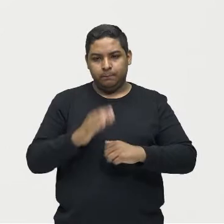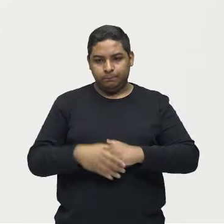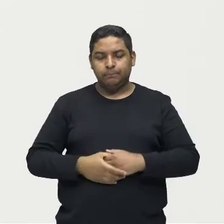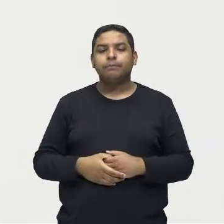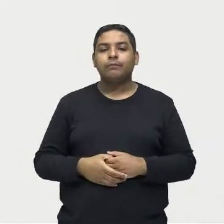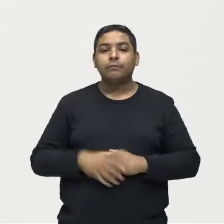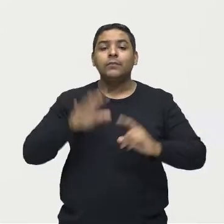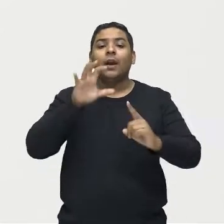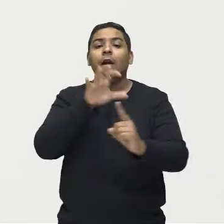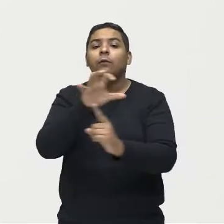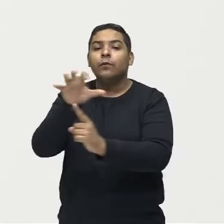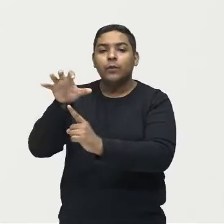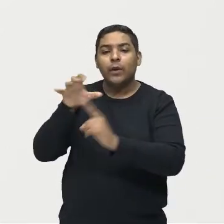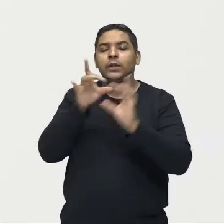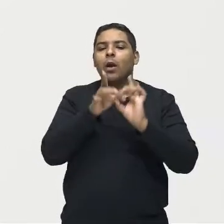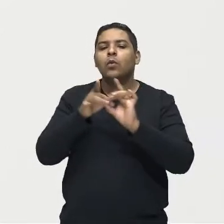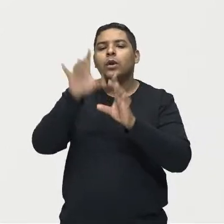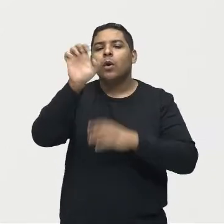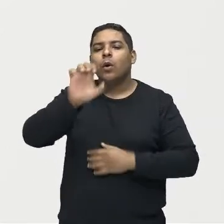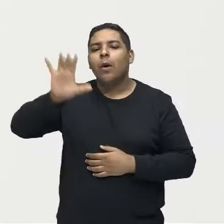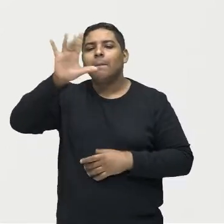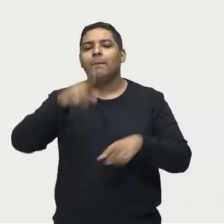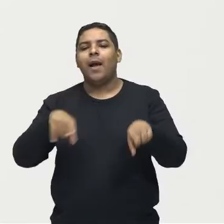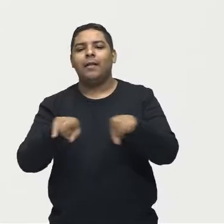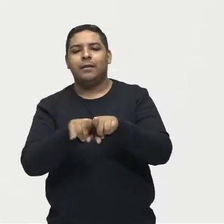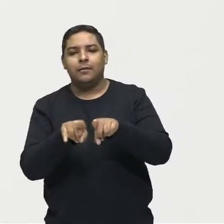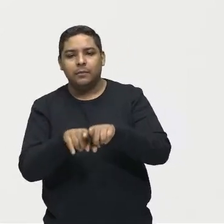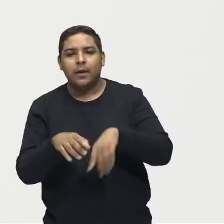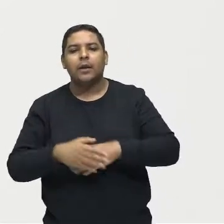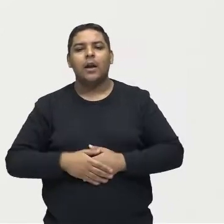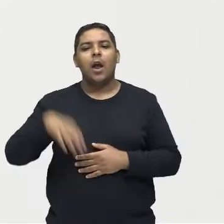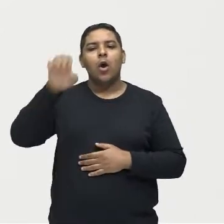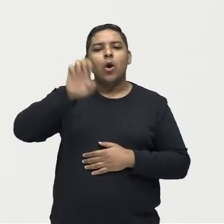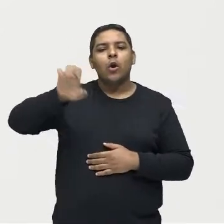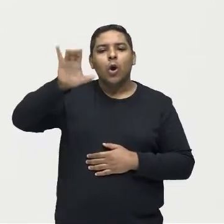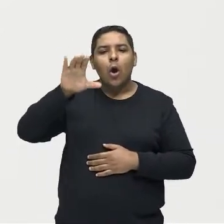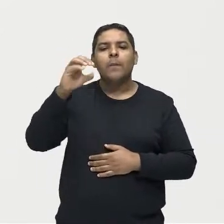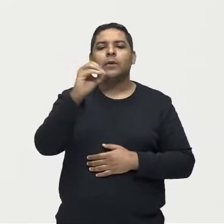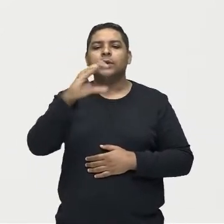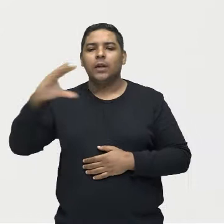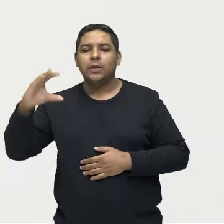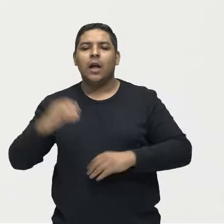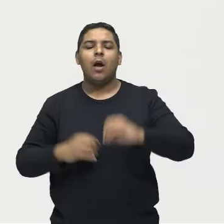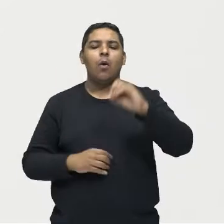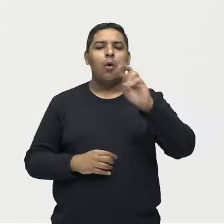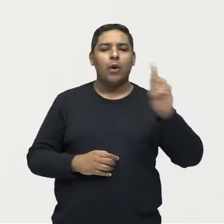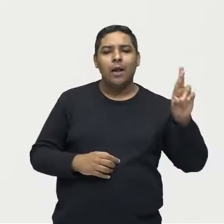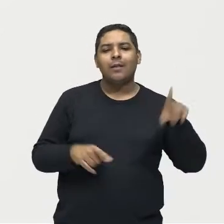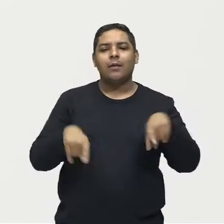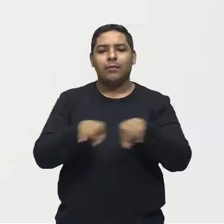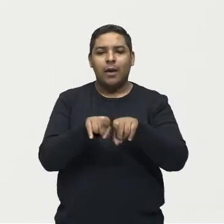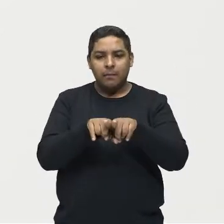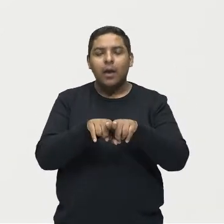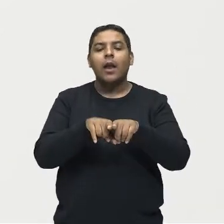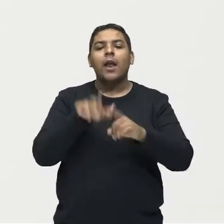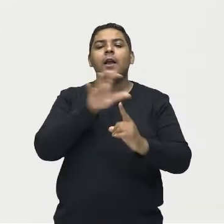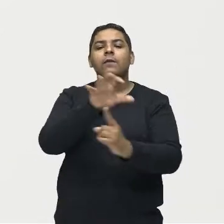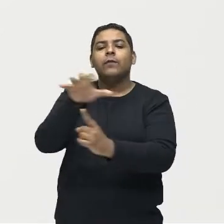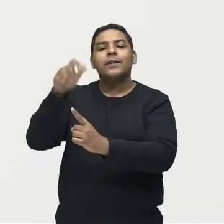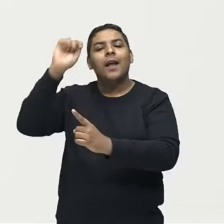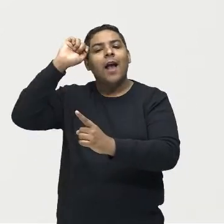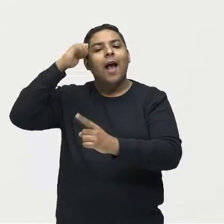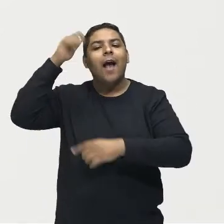da União Europeia, a gente observa tanto a Europa Ocidental quanto a Europa Oriental, vai influenciar bastante quem? A África,